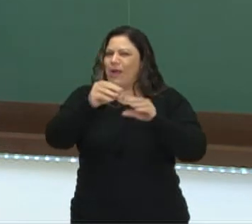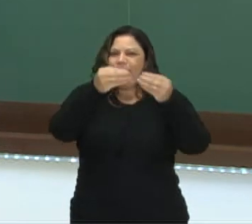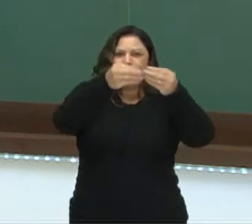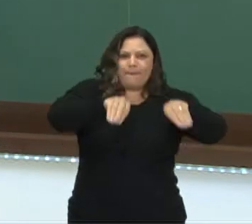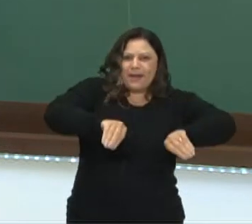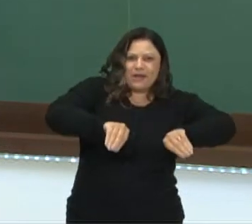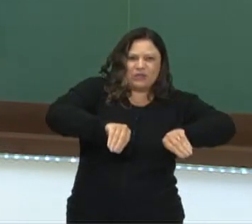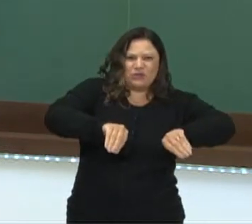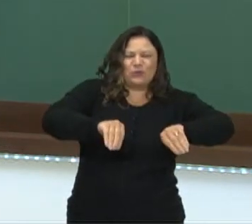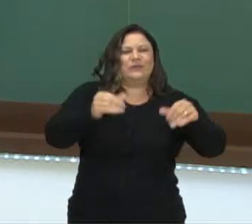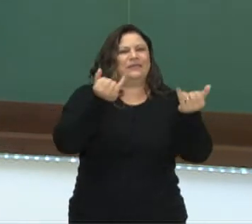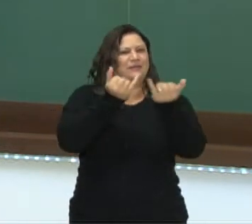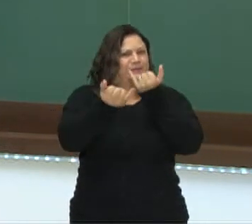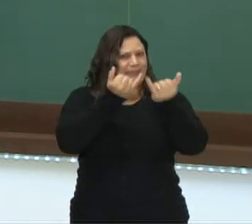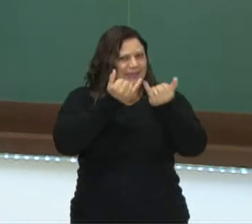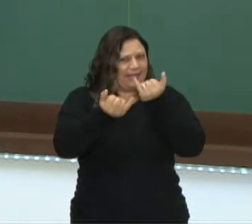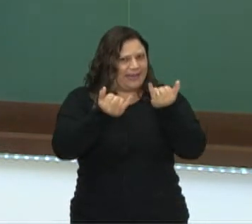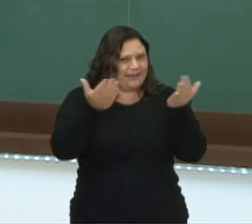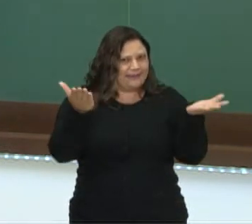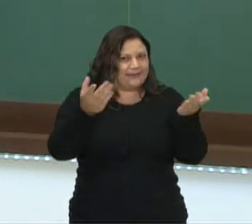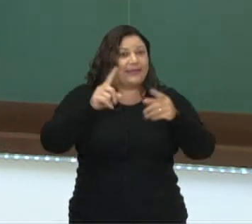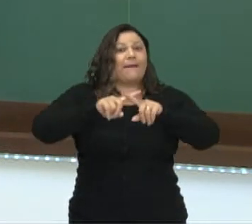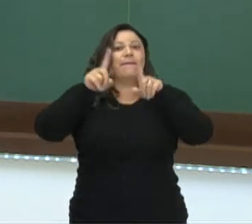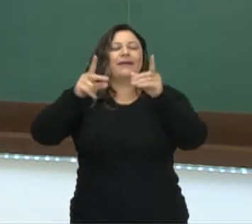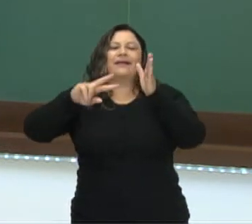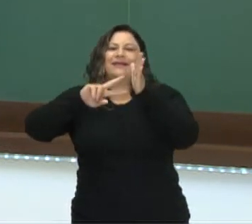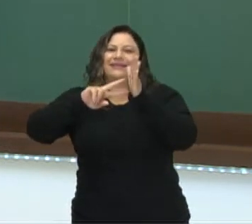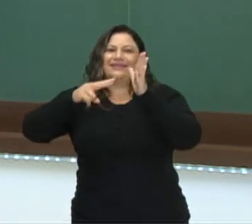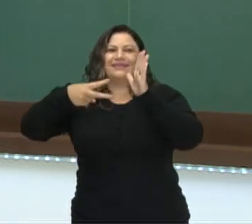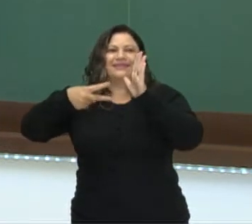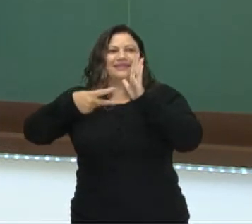prejuízo, tá? Prejuízo significa